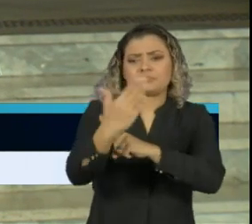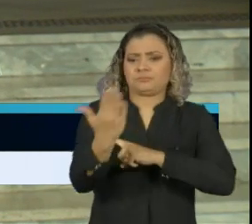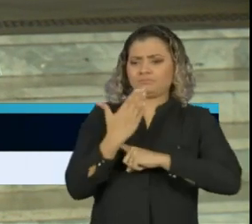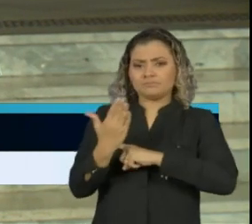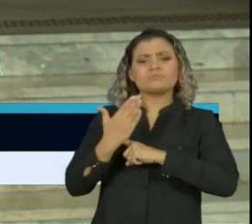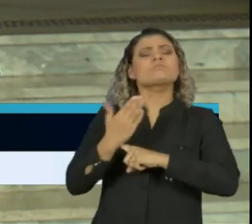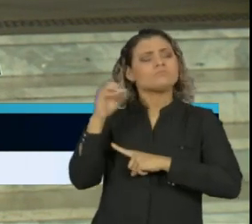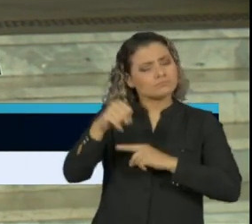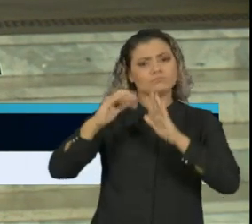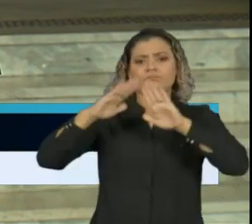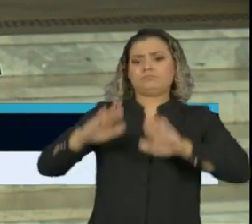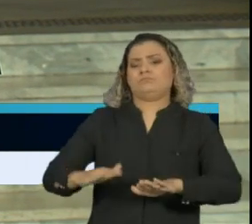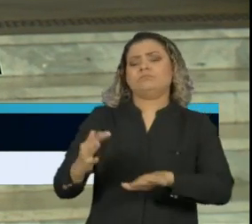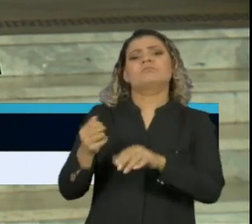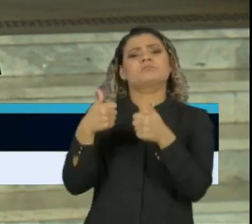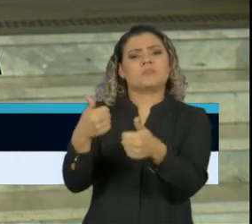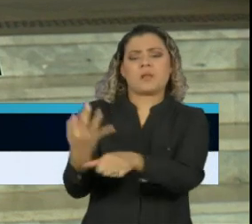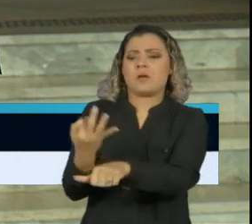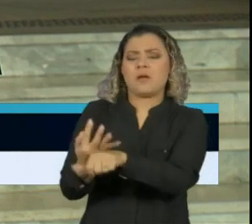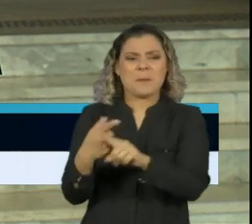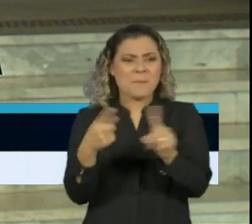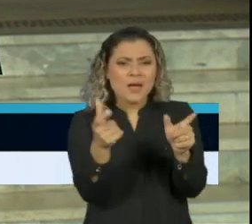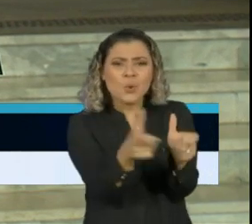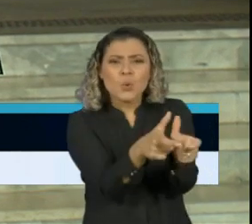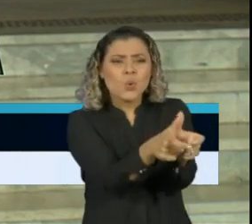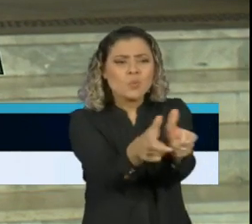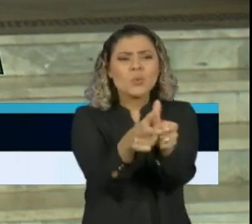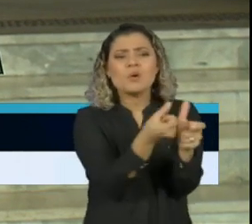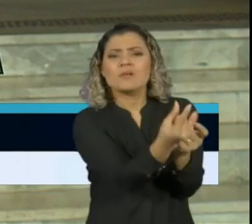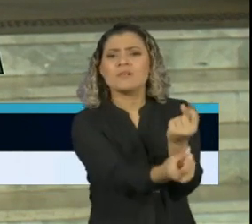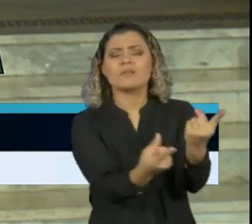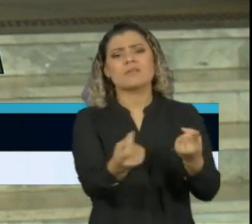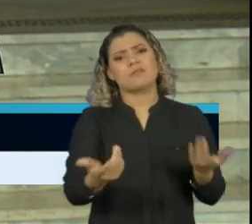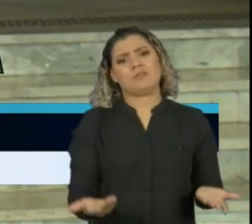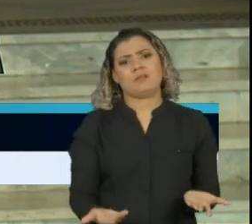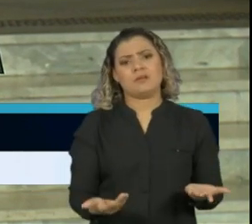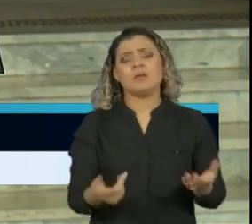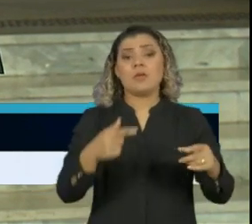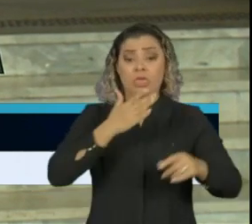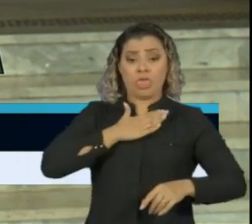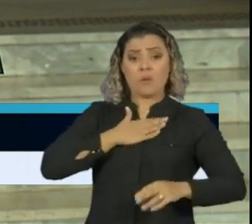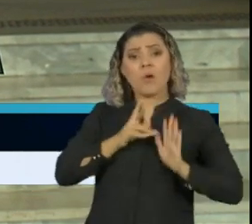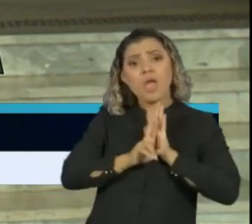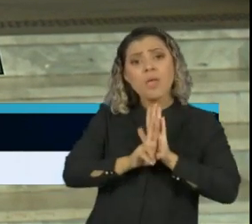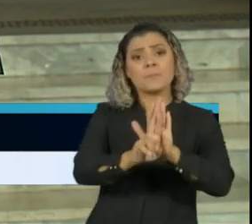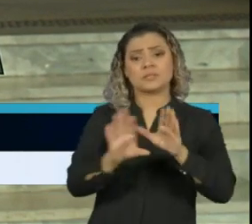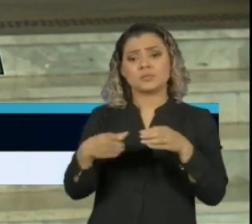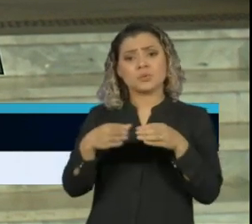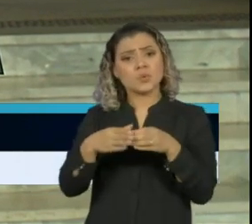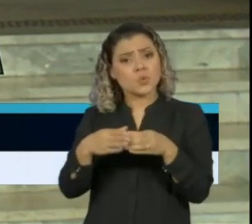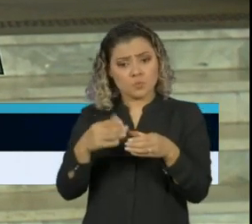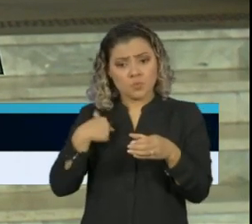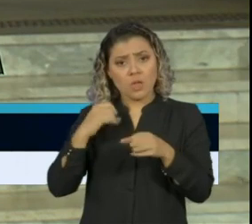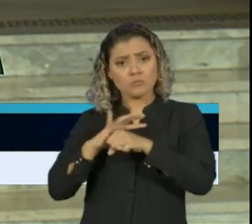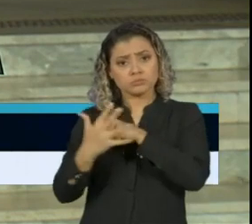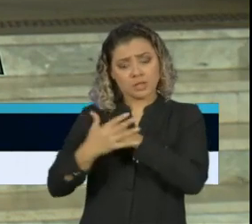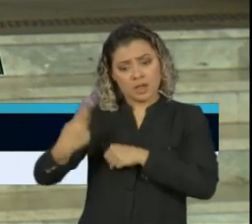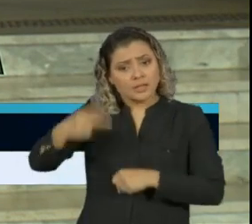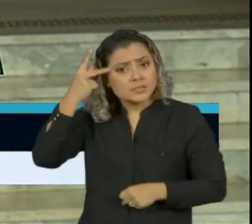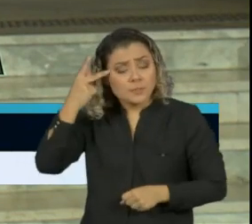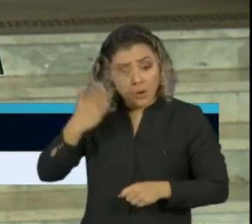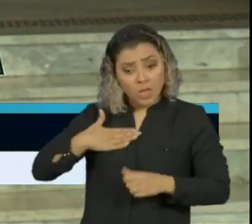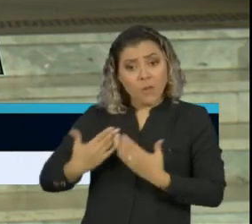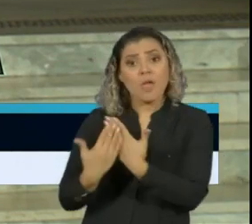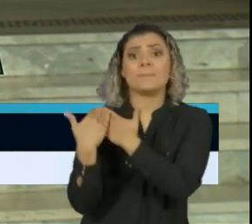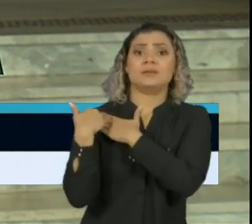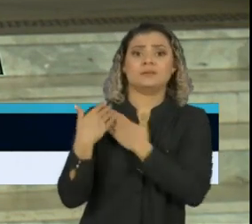até agora, mas o centro de referência vem se postando, e eu sou o porta-voz desse centro, eu falo em nome de todos,